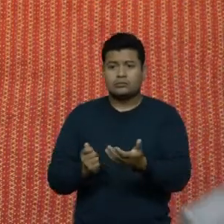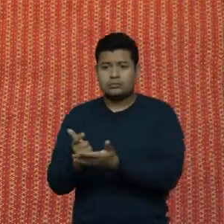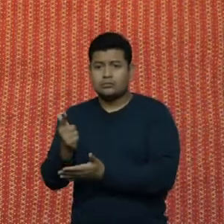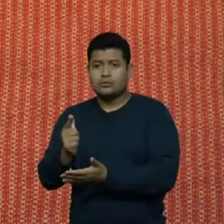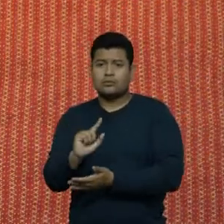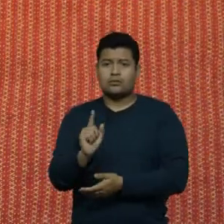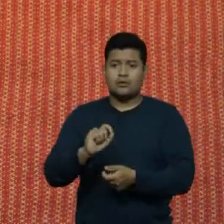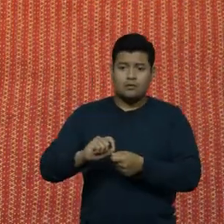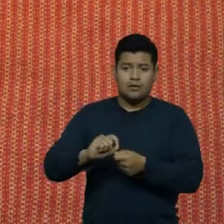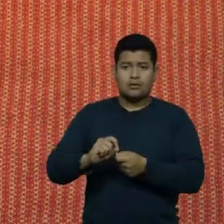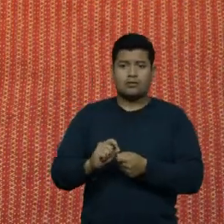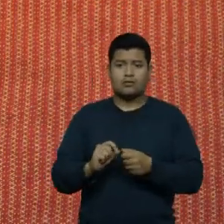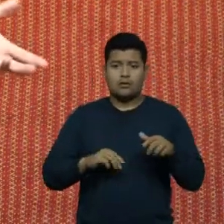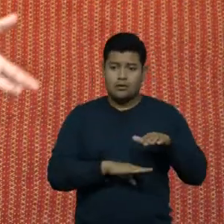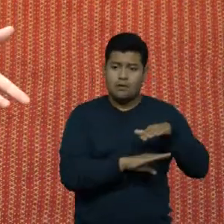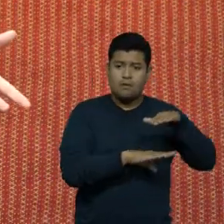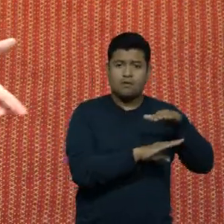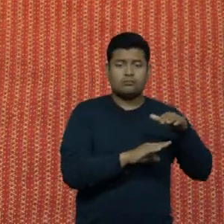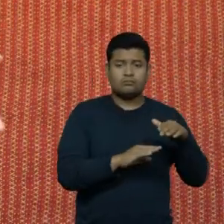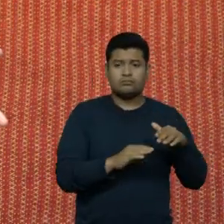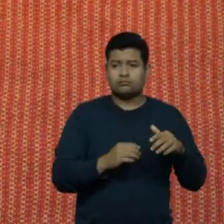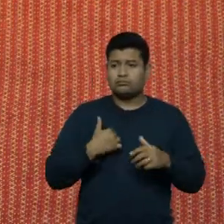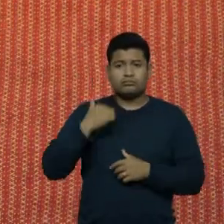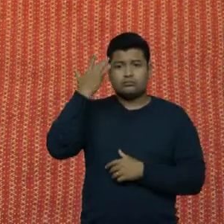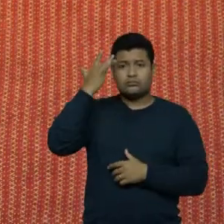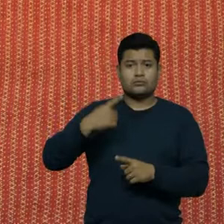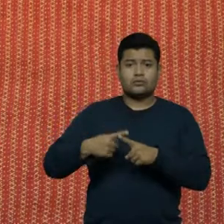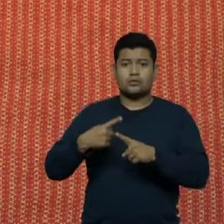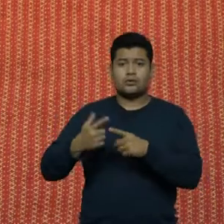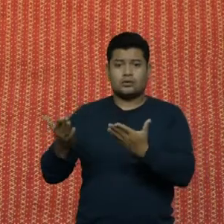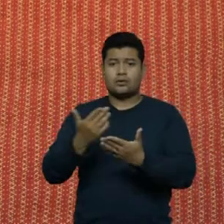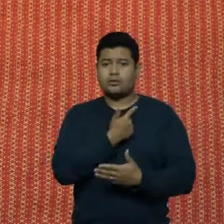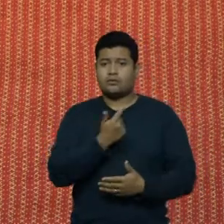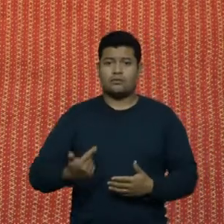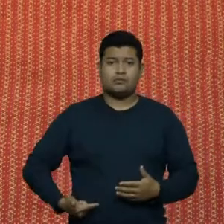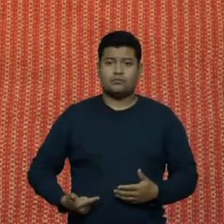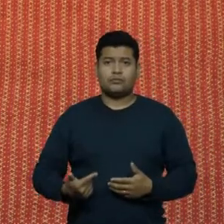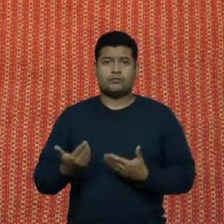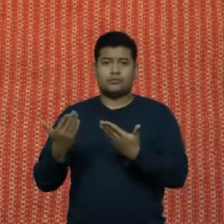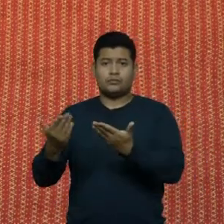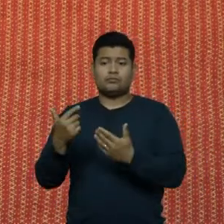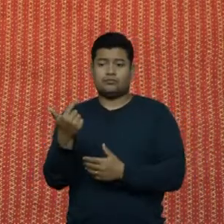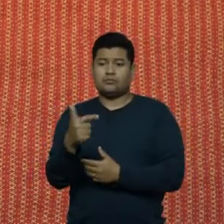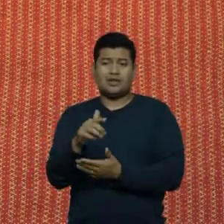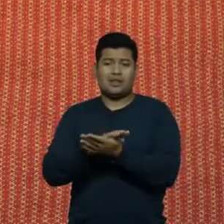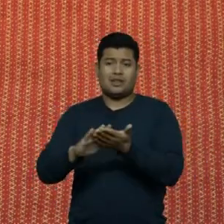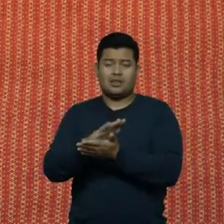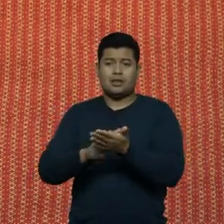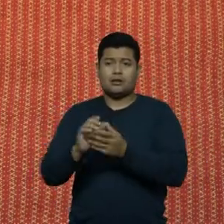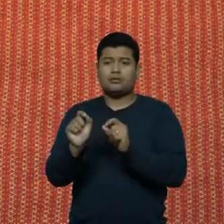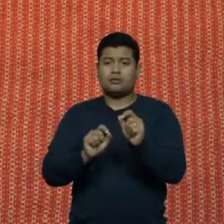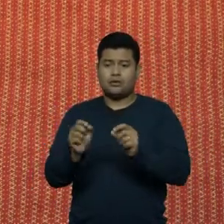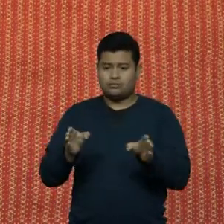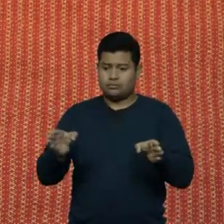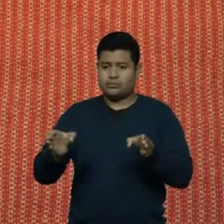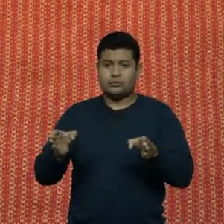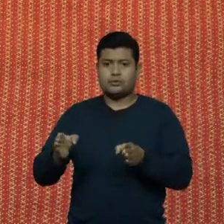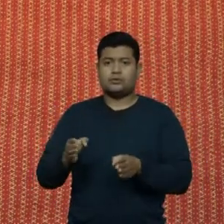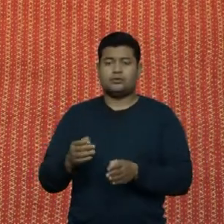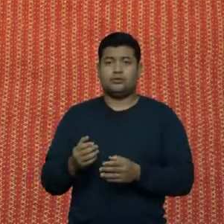fazia não fazia estoque não sabia porque o governo não oferecia um mínimo de previsibilidade E agora Como que nós